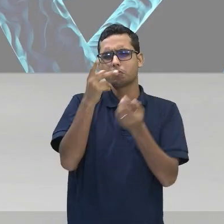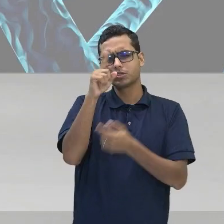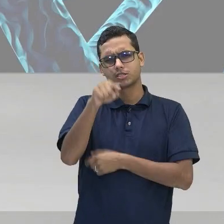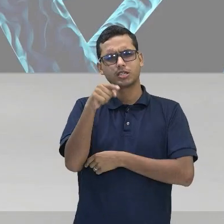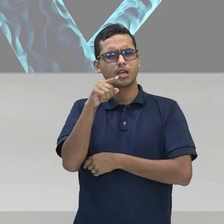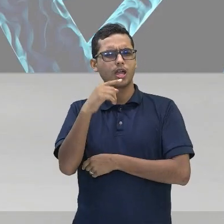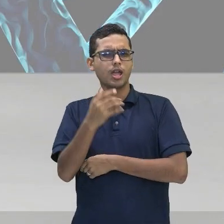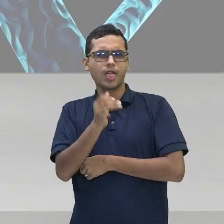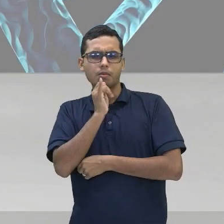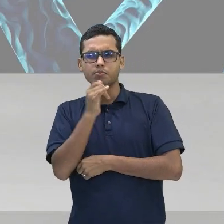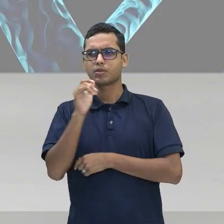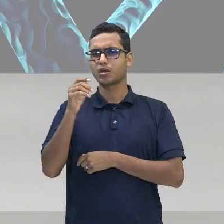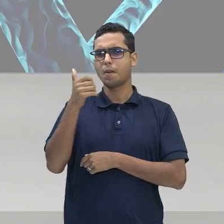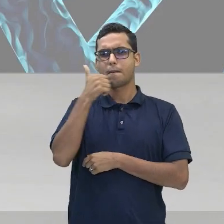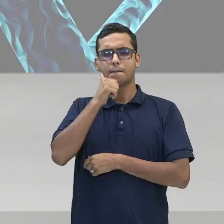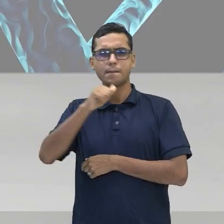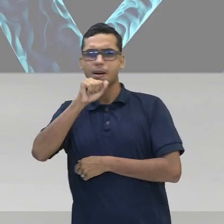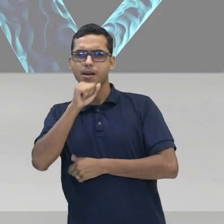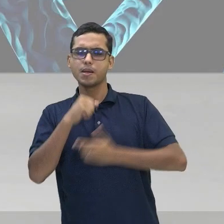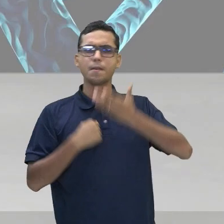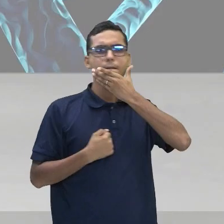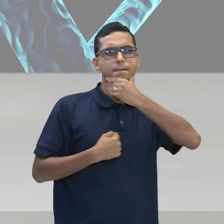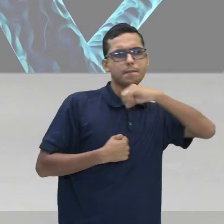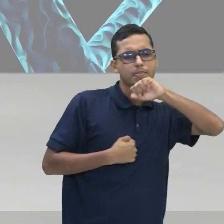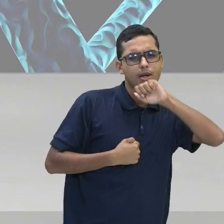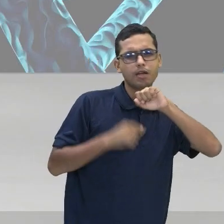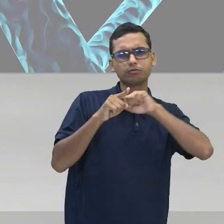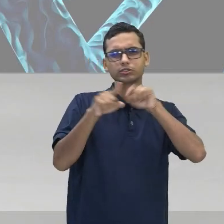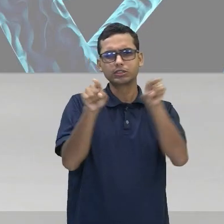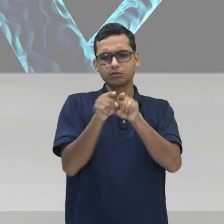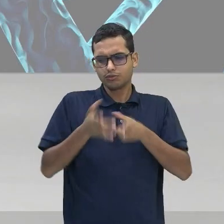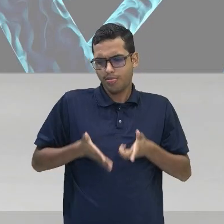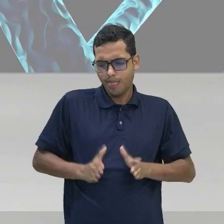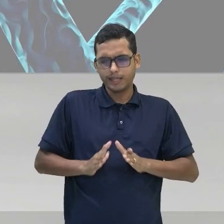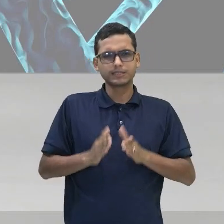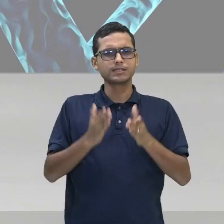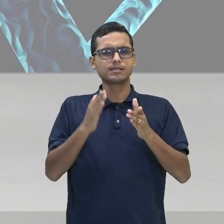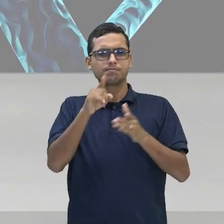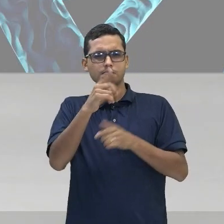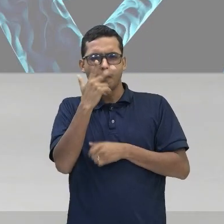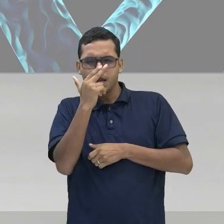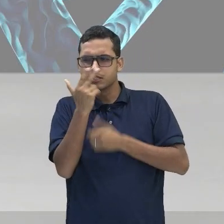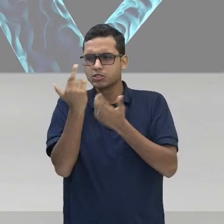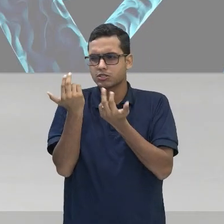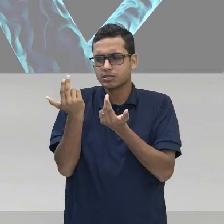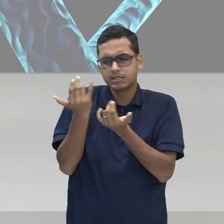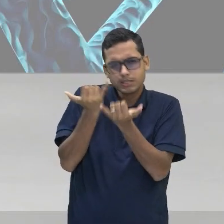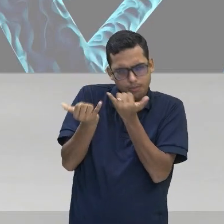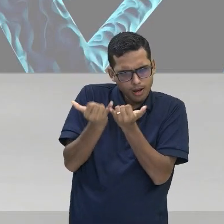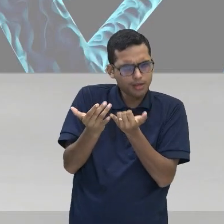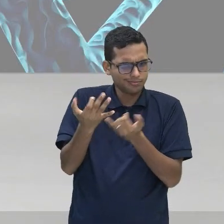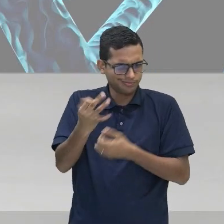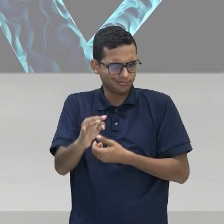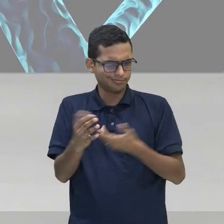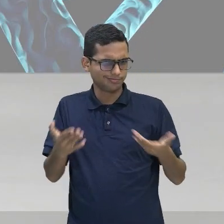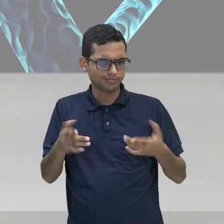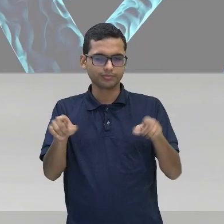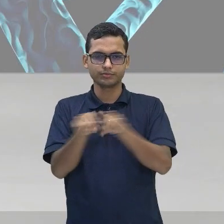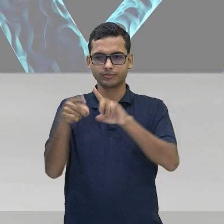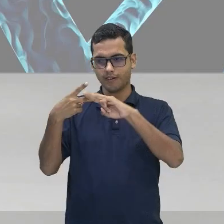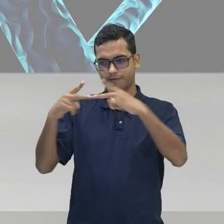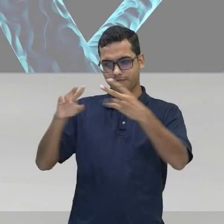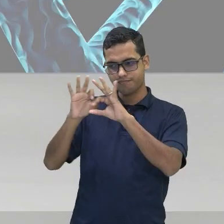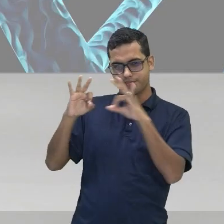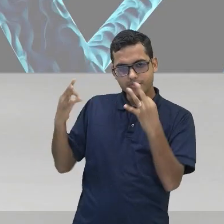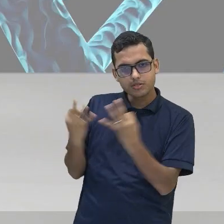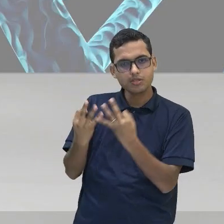mãe? Você já identificou que essas semelhanças existem aí dentro da sua família? Então, essas